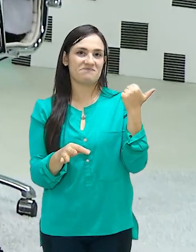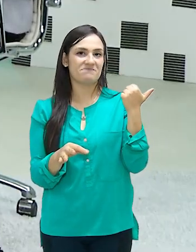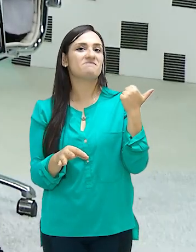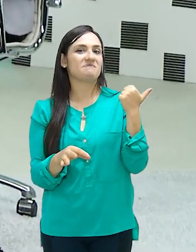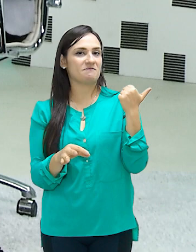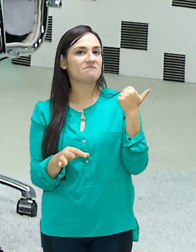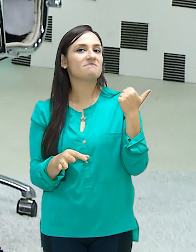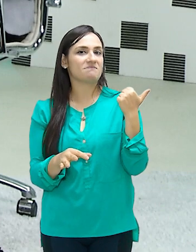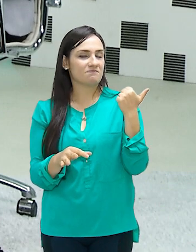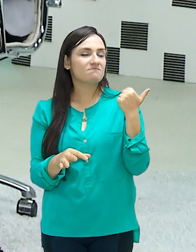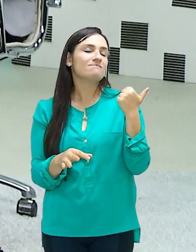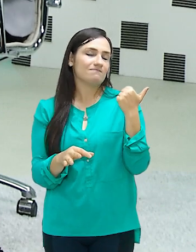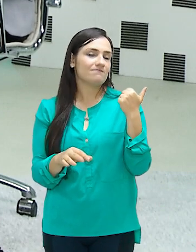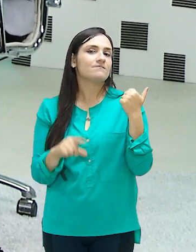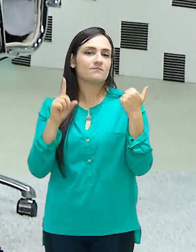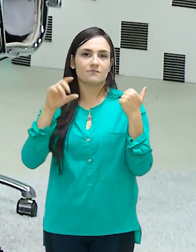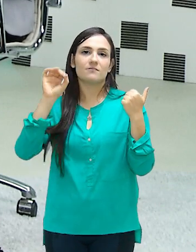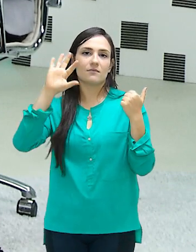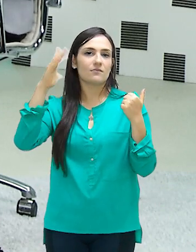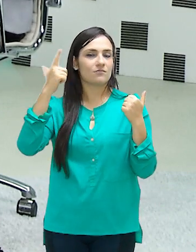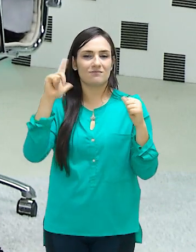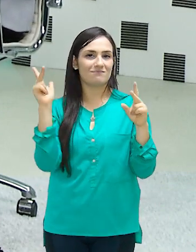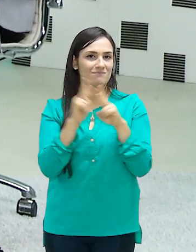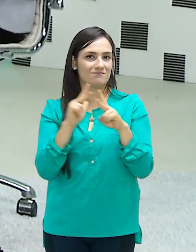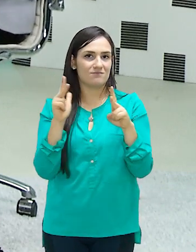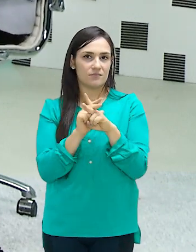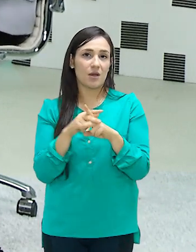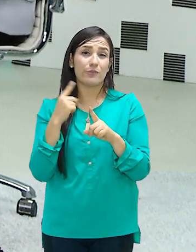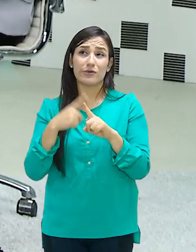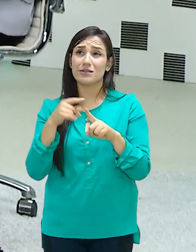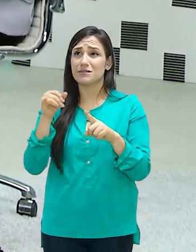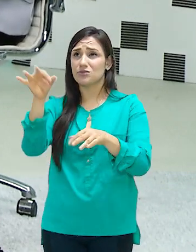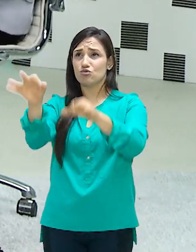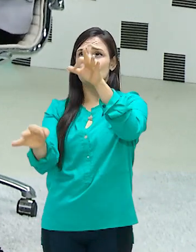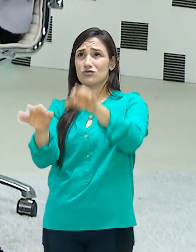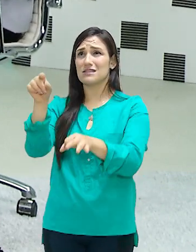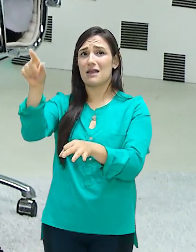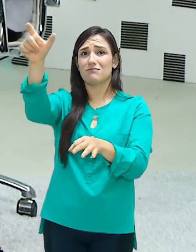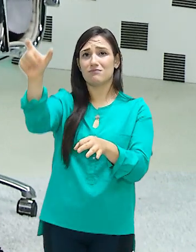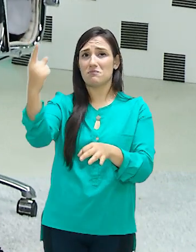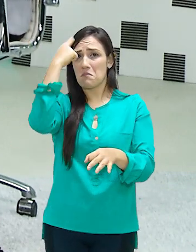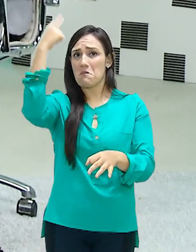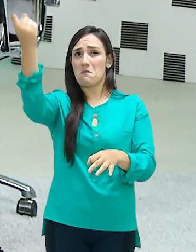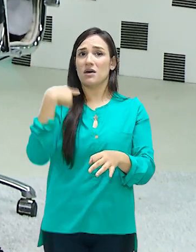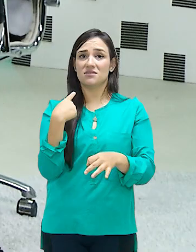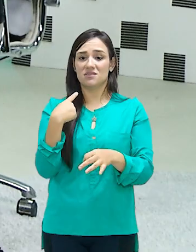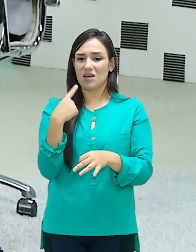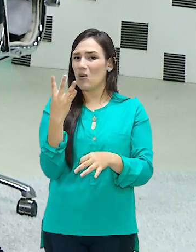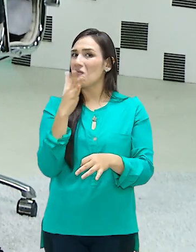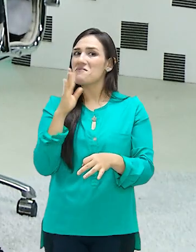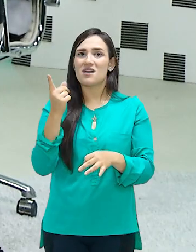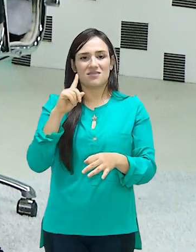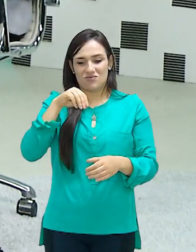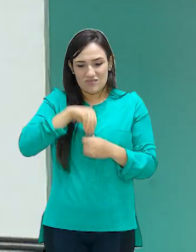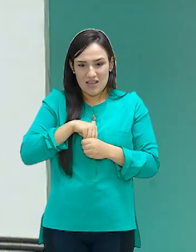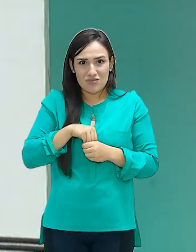mais provável do que quando é dada uma sentença pelo juiz que não conhece aquele caso concreto. Quer